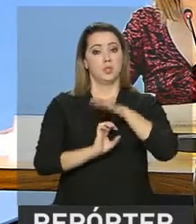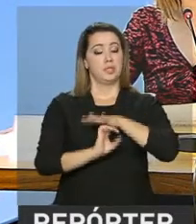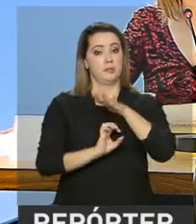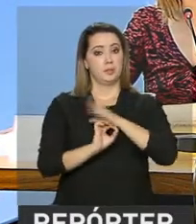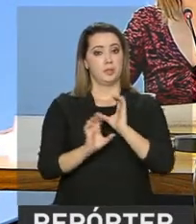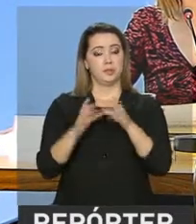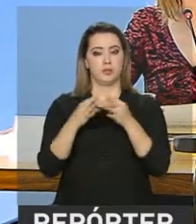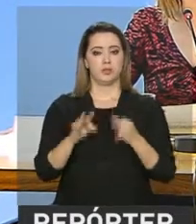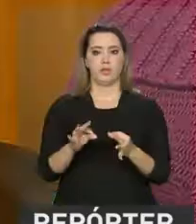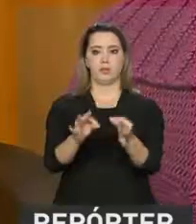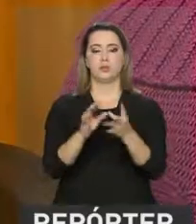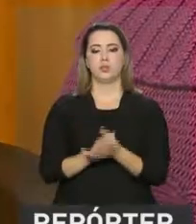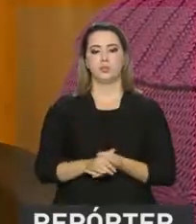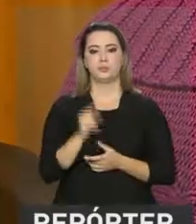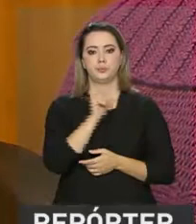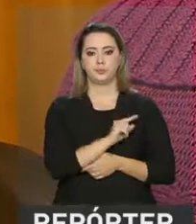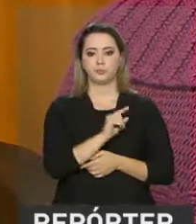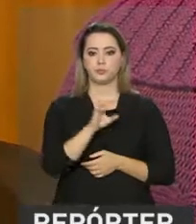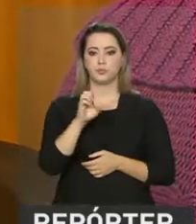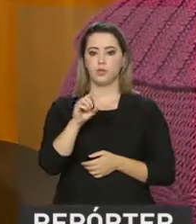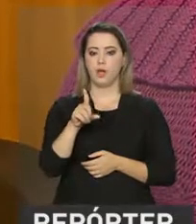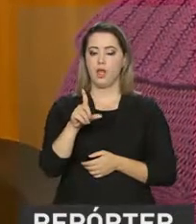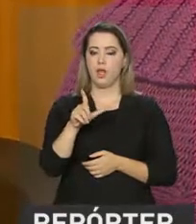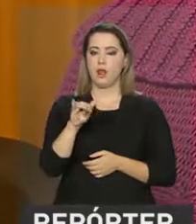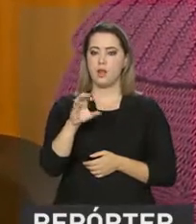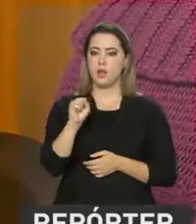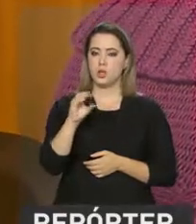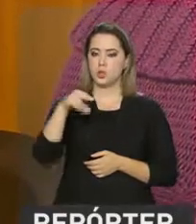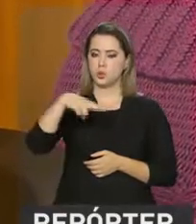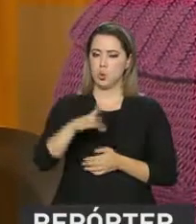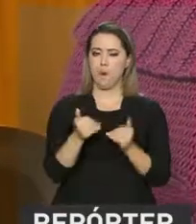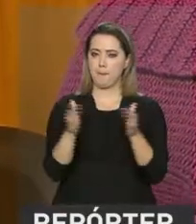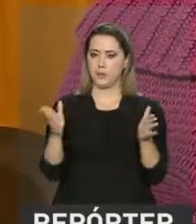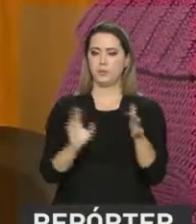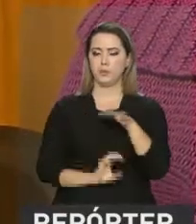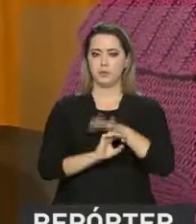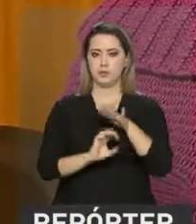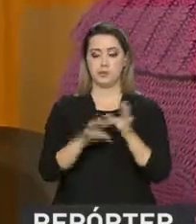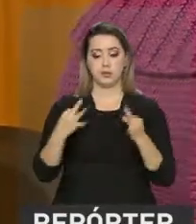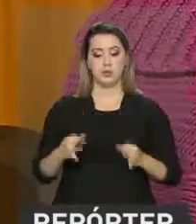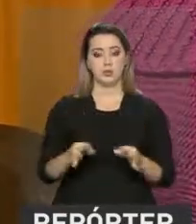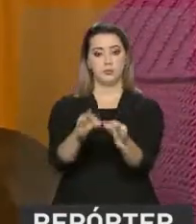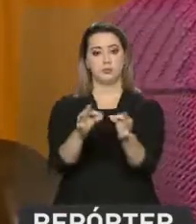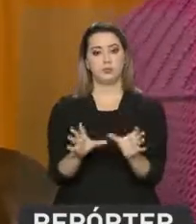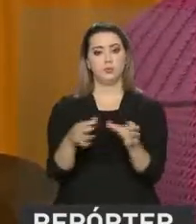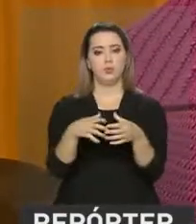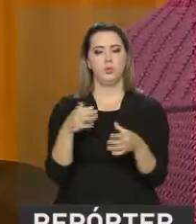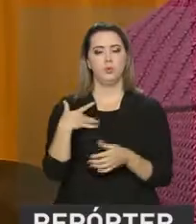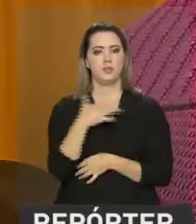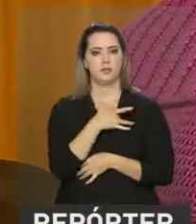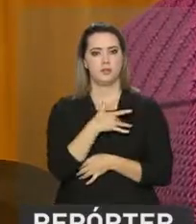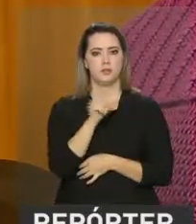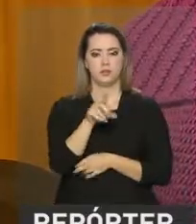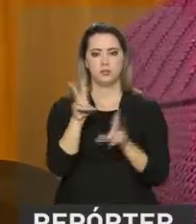na área tecnológica. Ellison, que mora em São Francisco, acaba de abrir uma empresa de tecnologia na área da saúde,